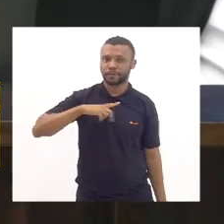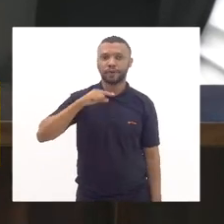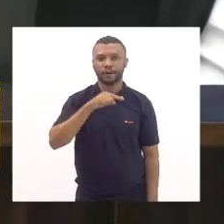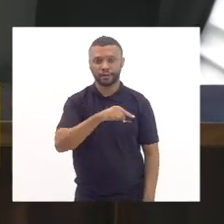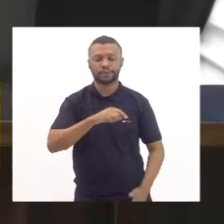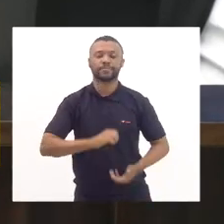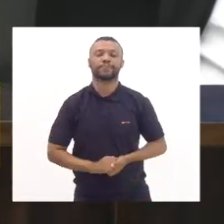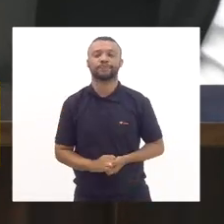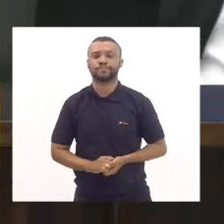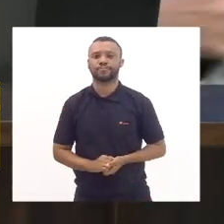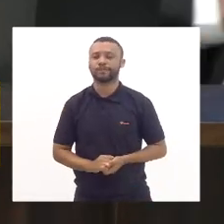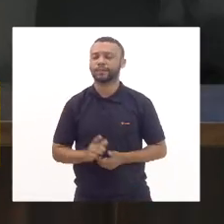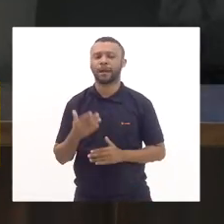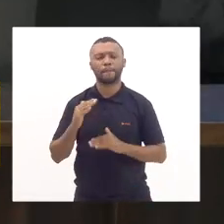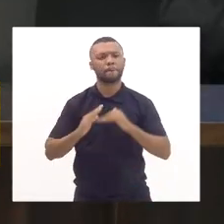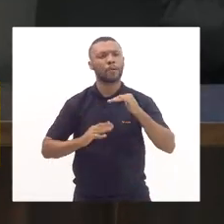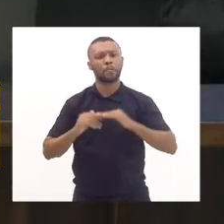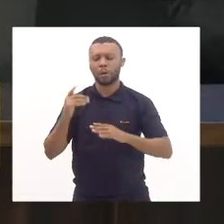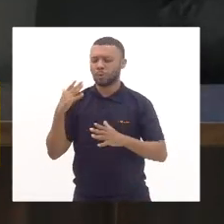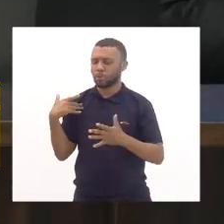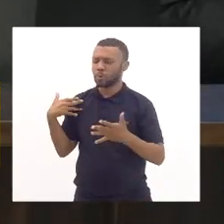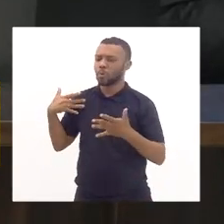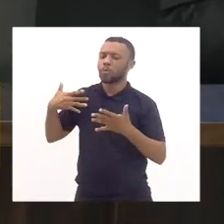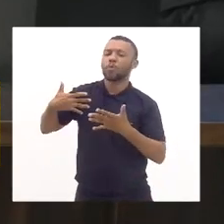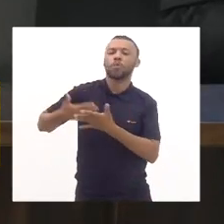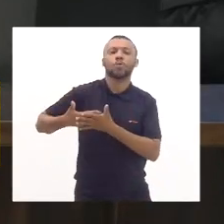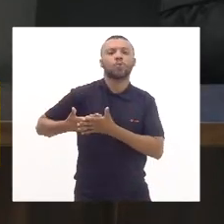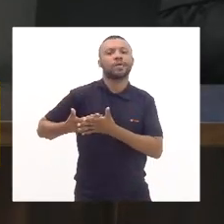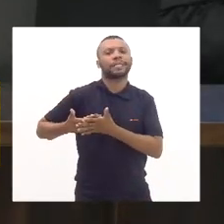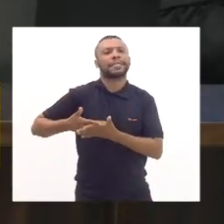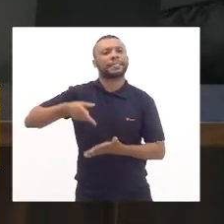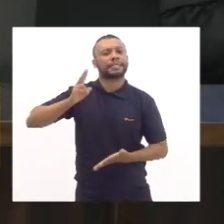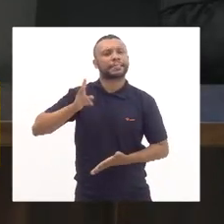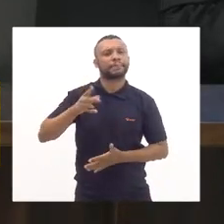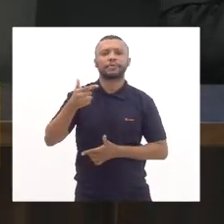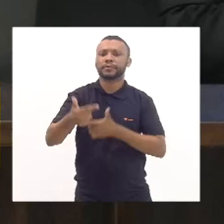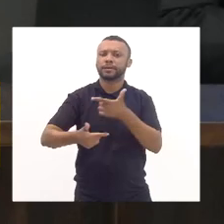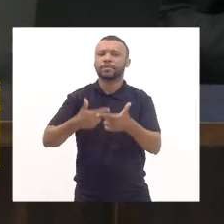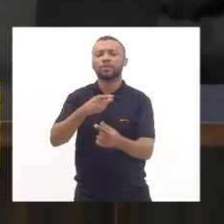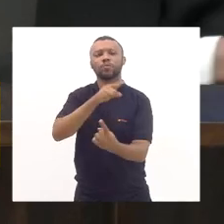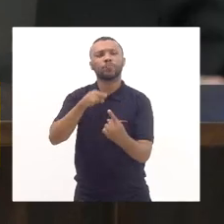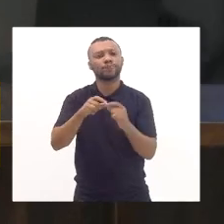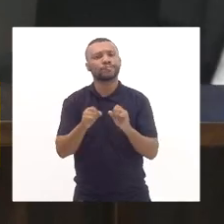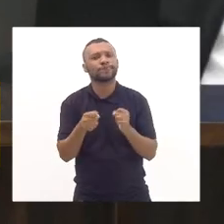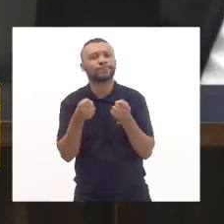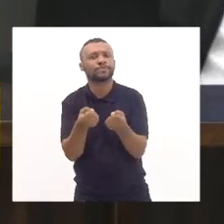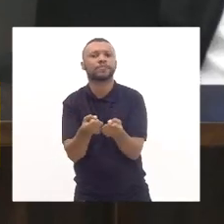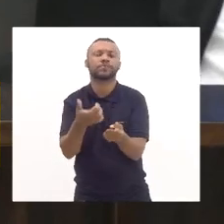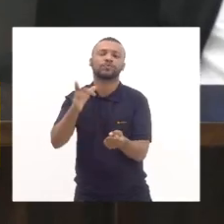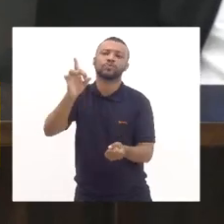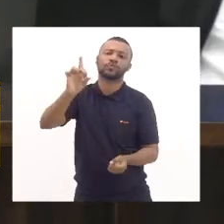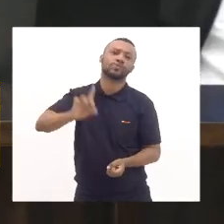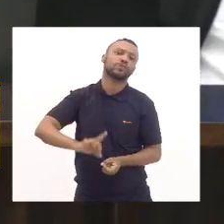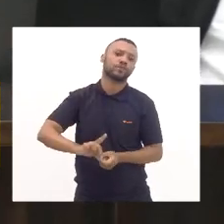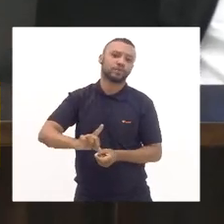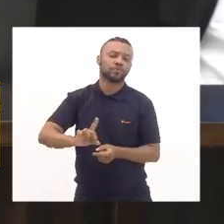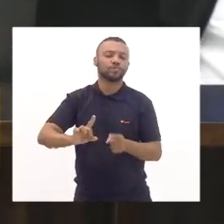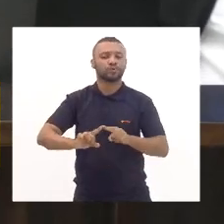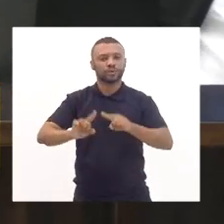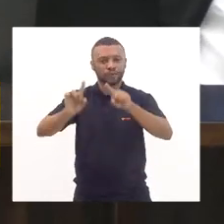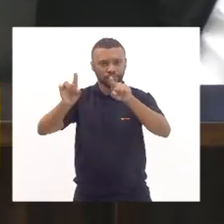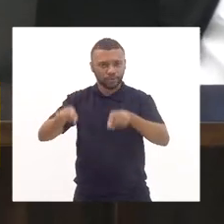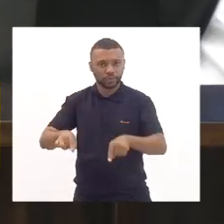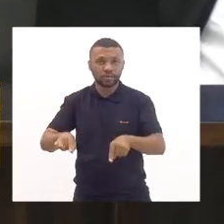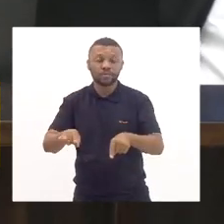Em sua carreira, sempre atuou na defesa dos direitos dos servidores